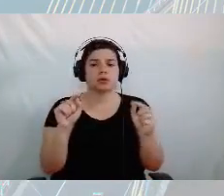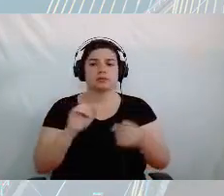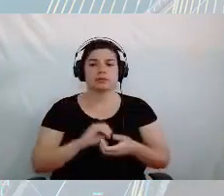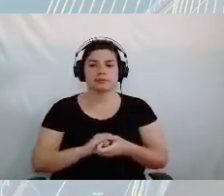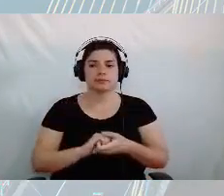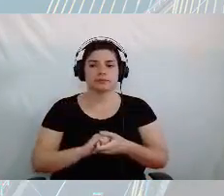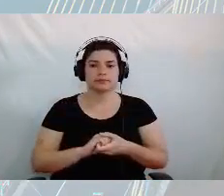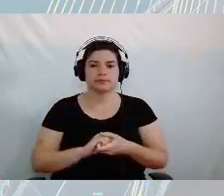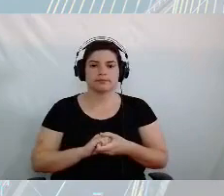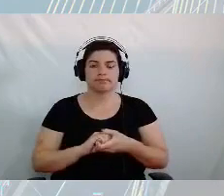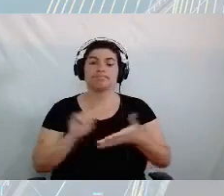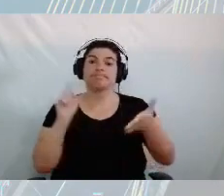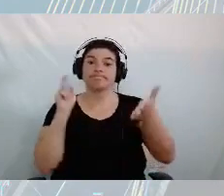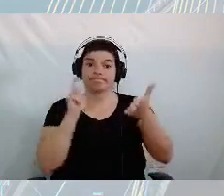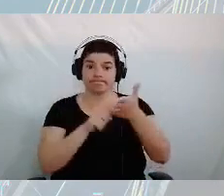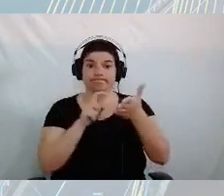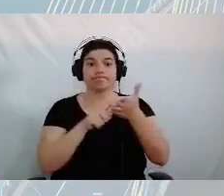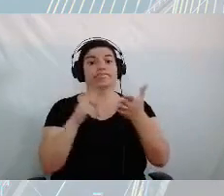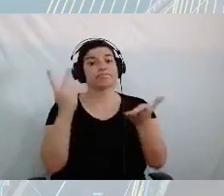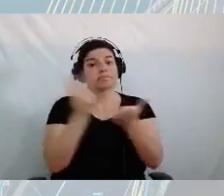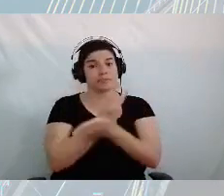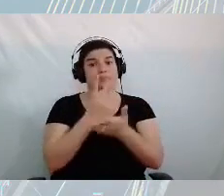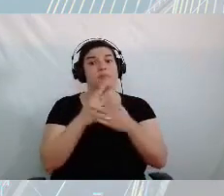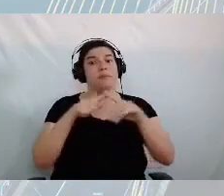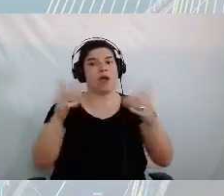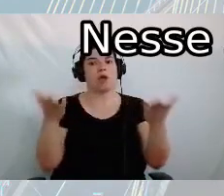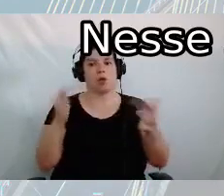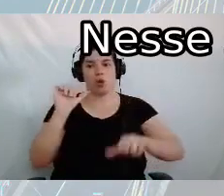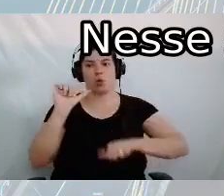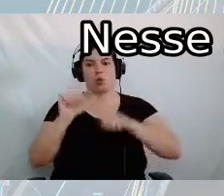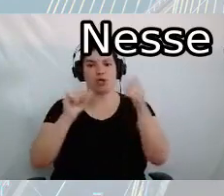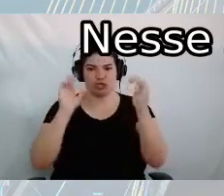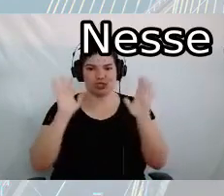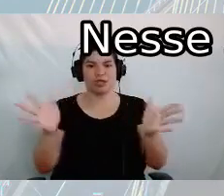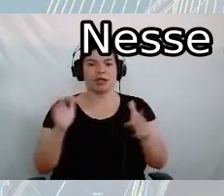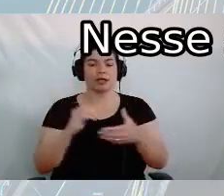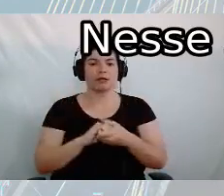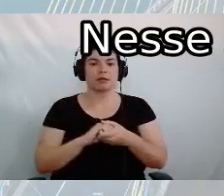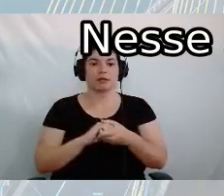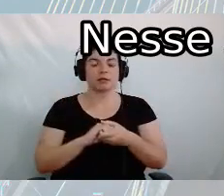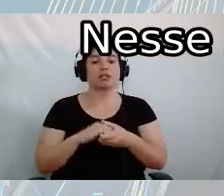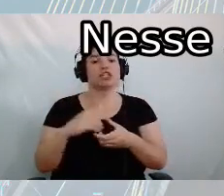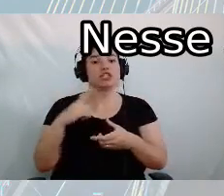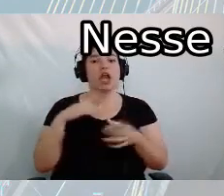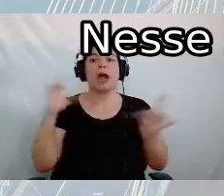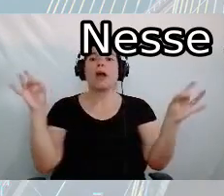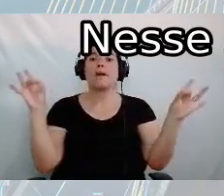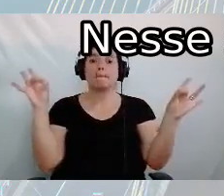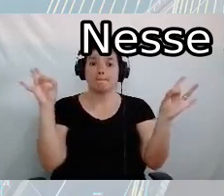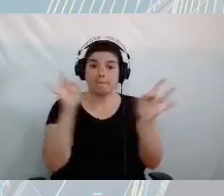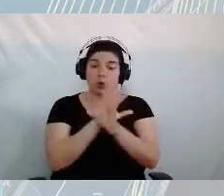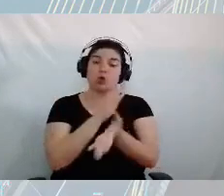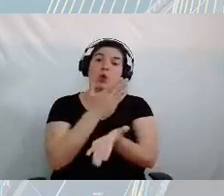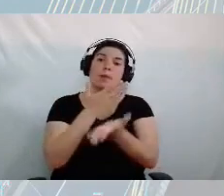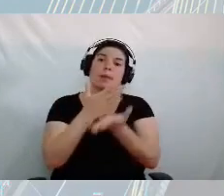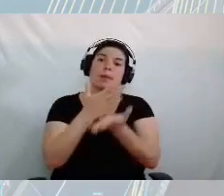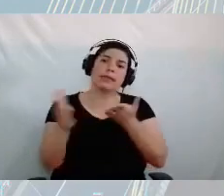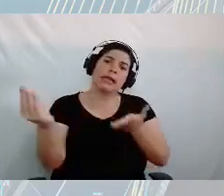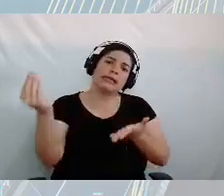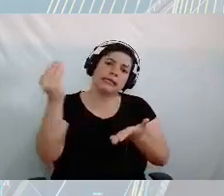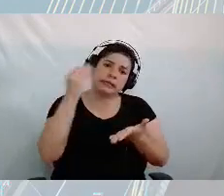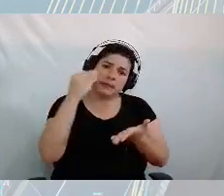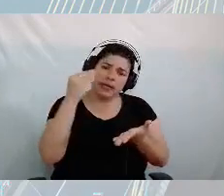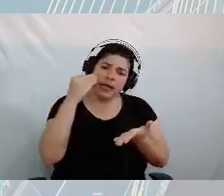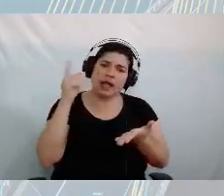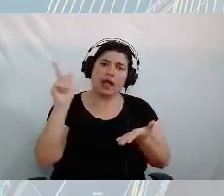o botão foi errado, mas agora já arrumou. Muito bem. Nesse sentido, a gente já estava pronto para começar a experimentar. Eu lembro da Jo, eu falei